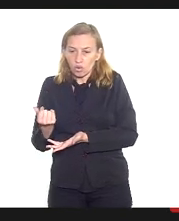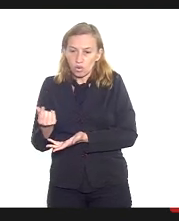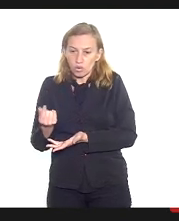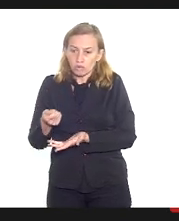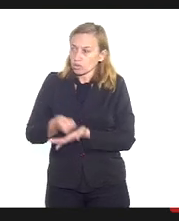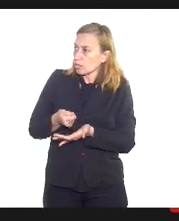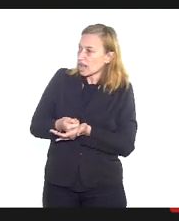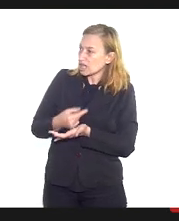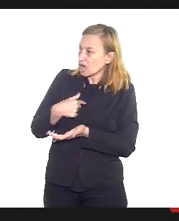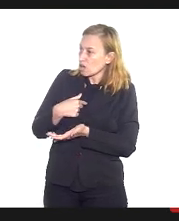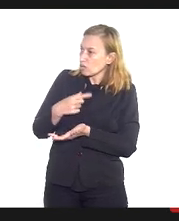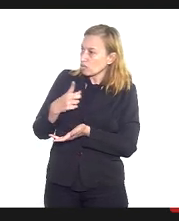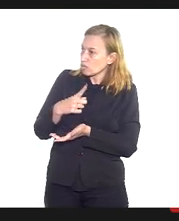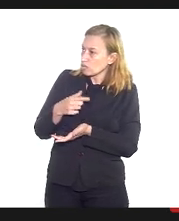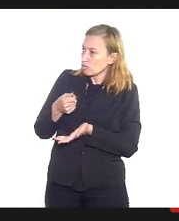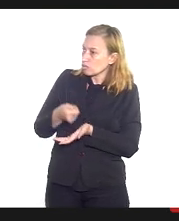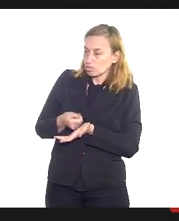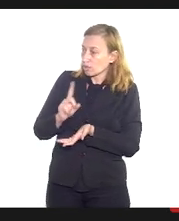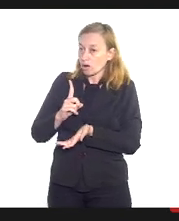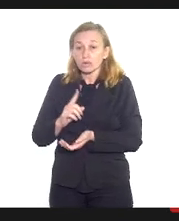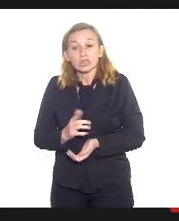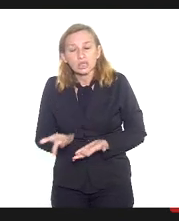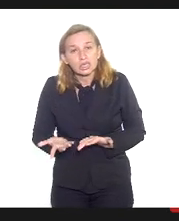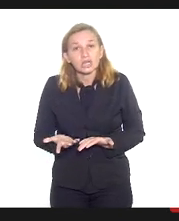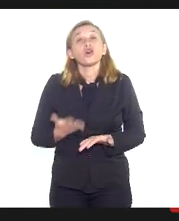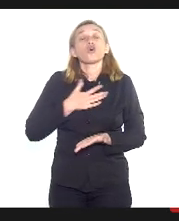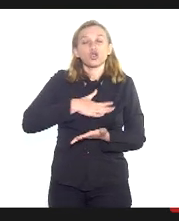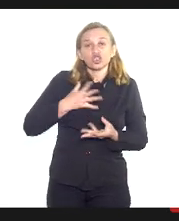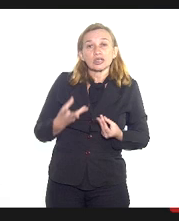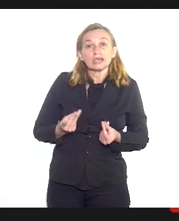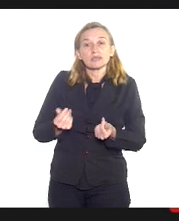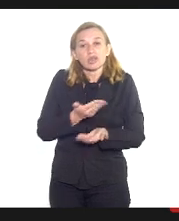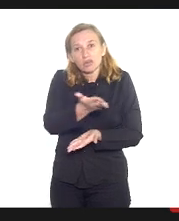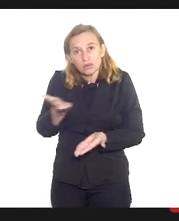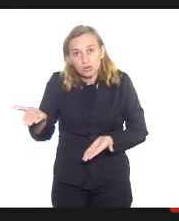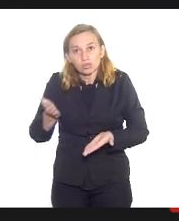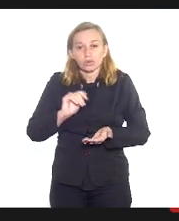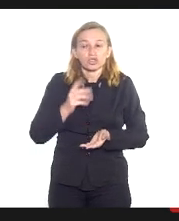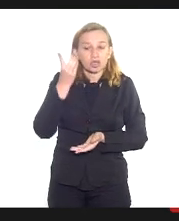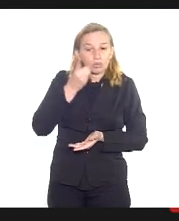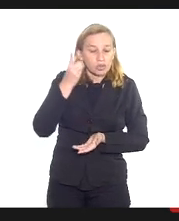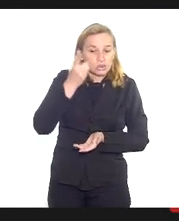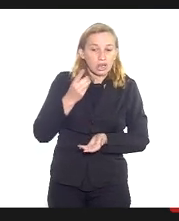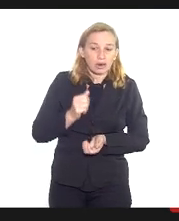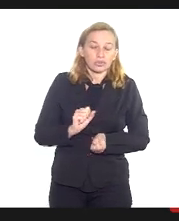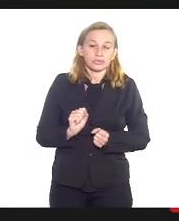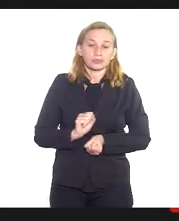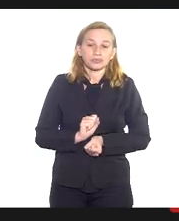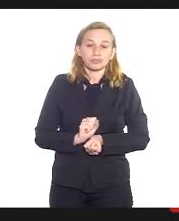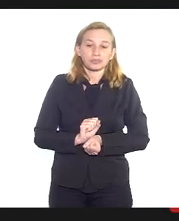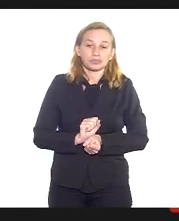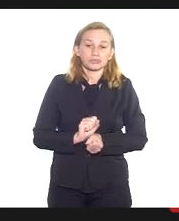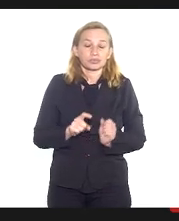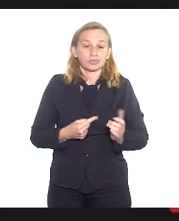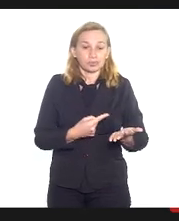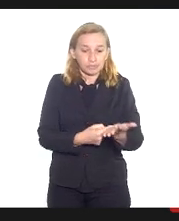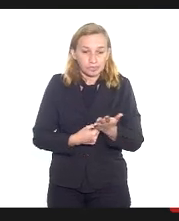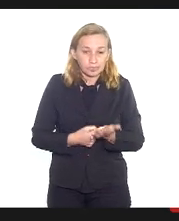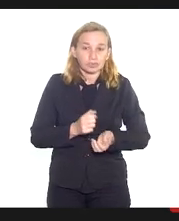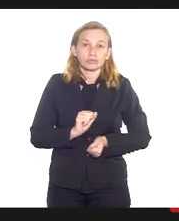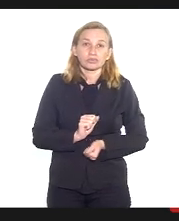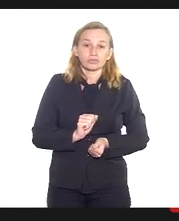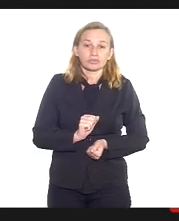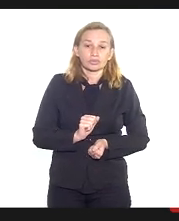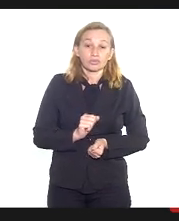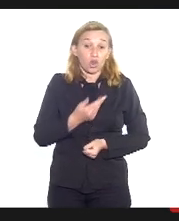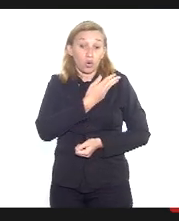a cobrar. Então, a gente gostaria assim, que sensibilizar os senhores... no sentido de que fosse previsto algo. Nem que fosse, olha,